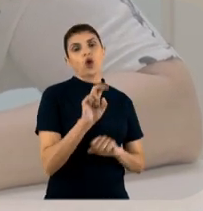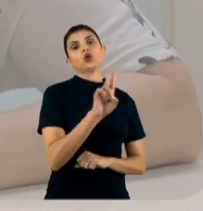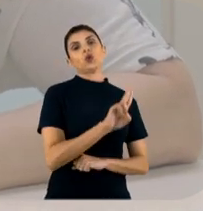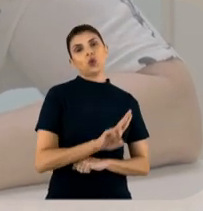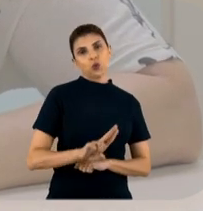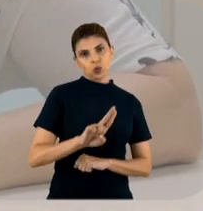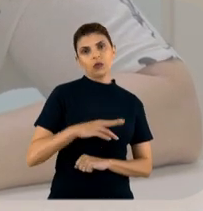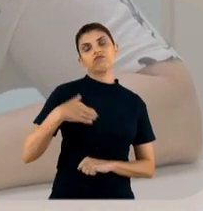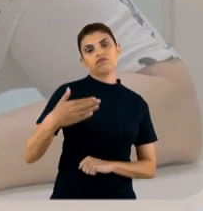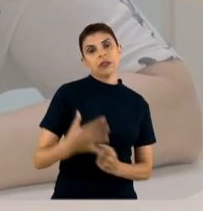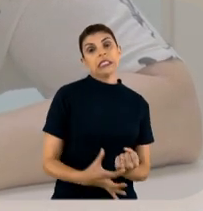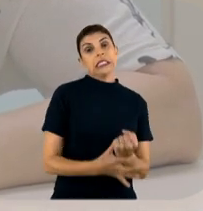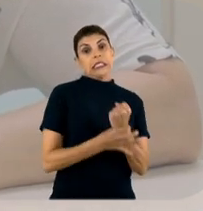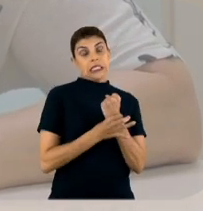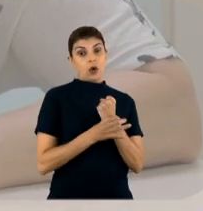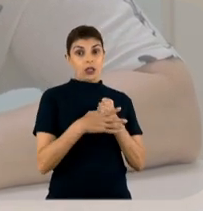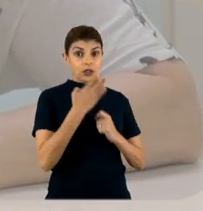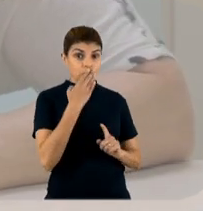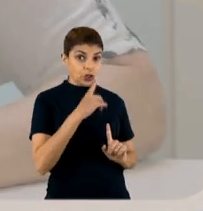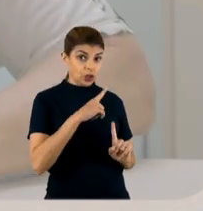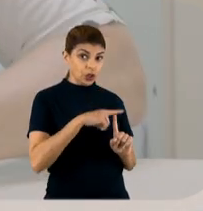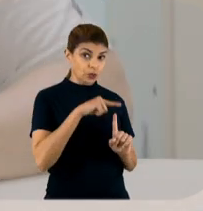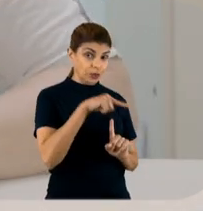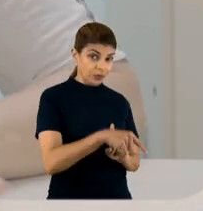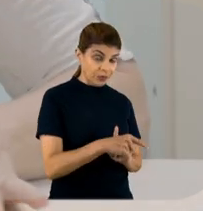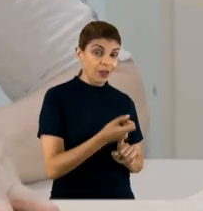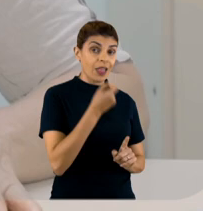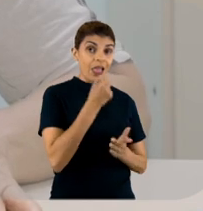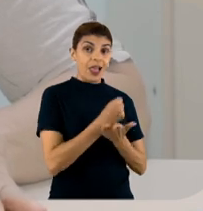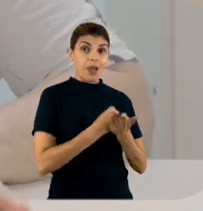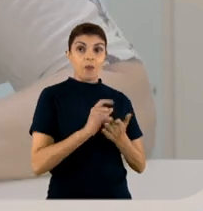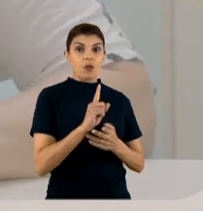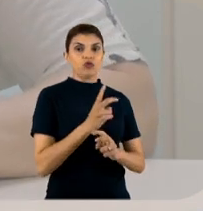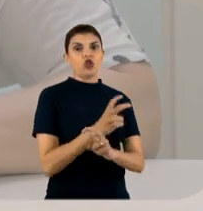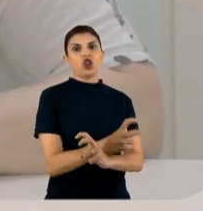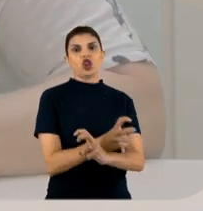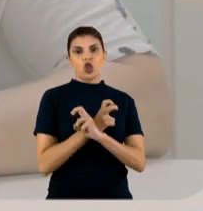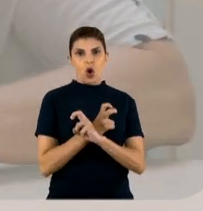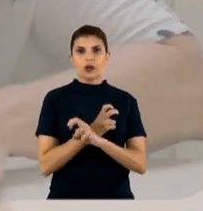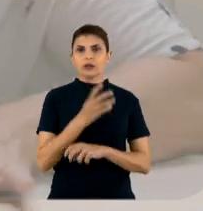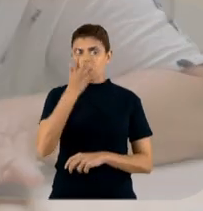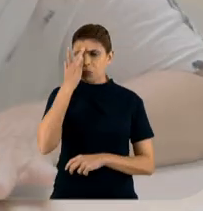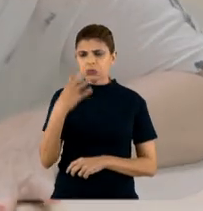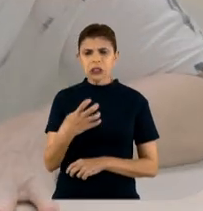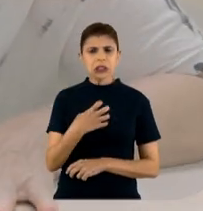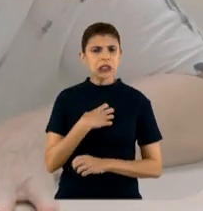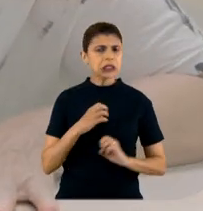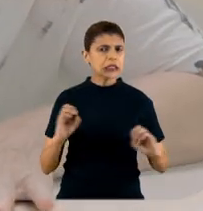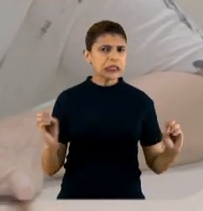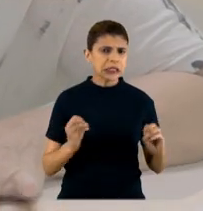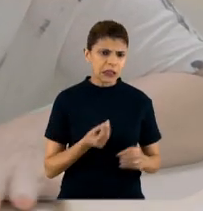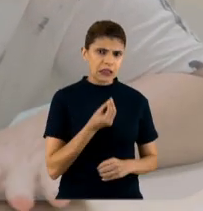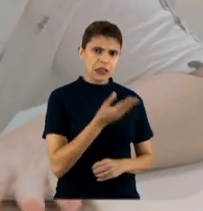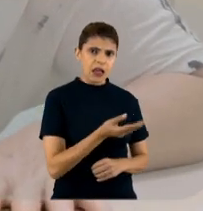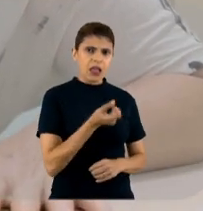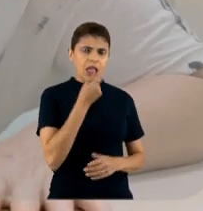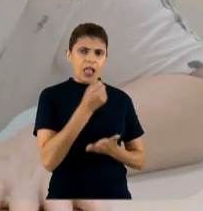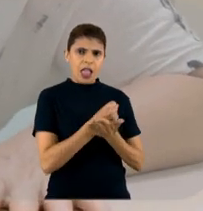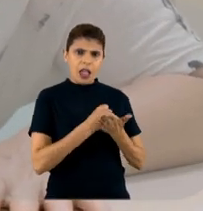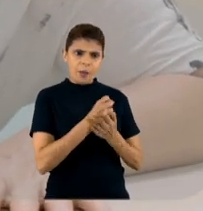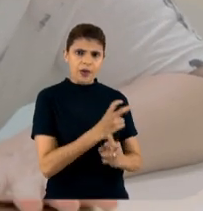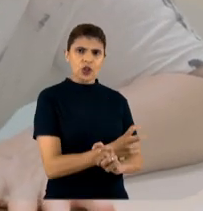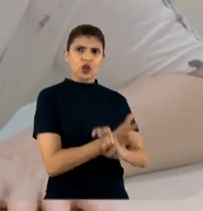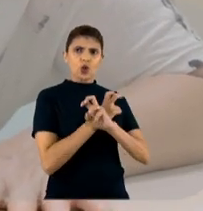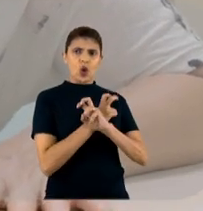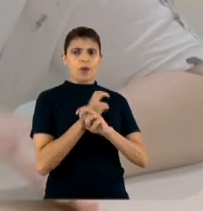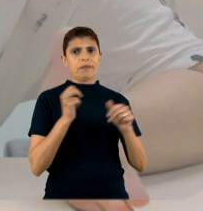ser usadas eh desde que o perfil de segurança da droga não fosse muito tóxica como não vai dar para uma pessoa que não tá sentindo quase nada uma coisa que tem o risco de